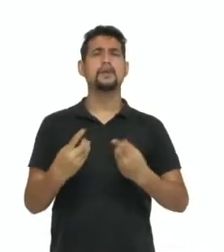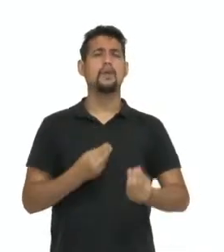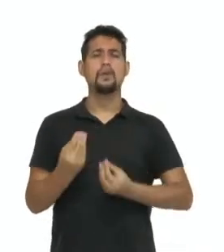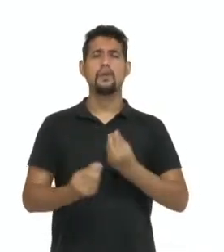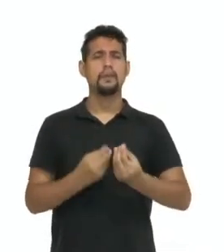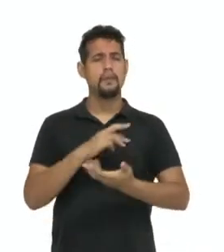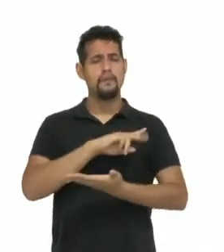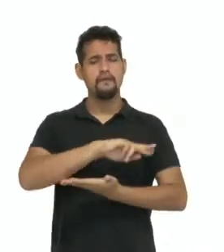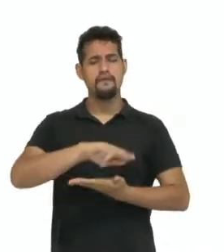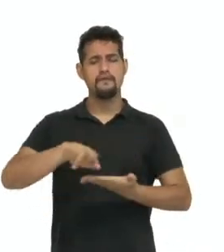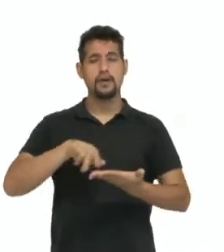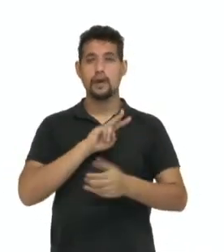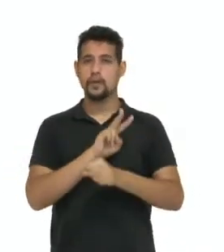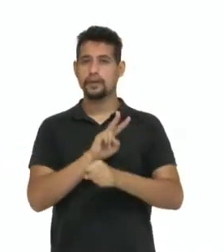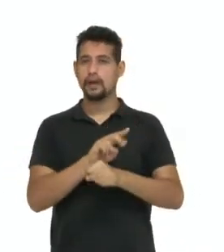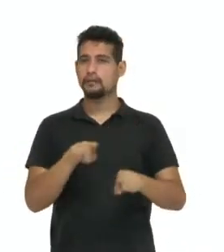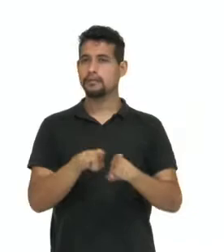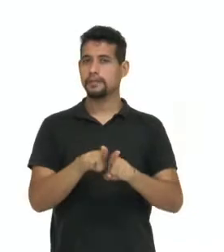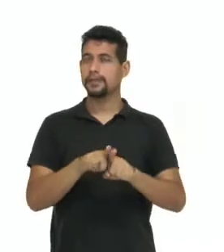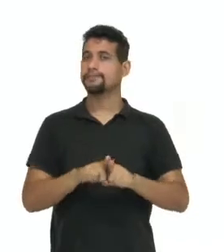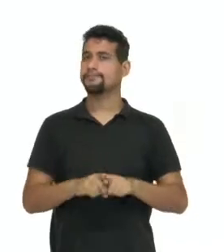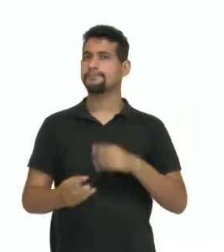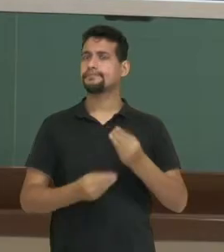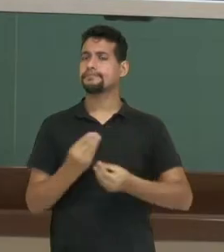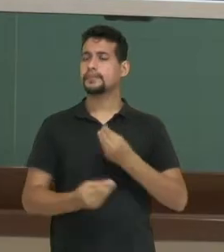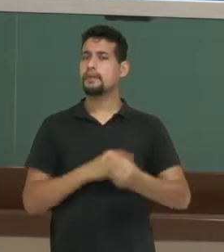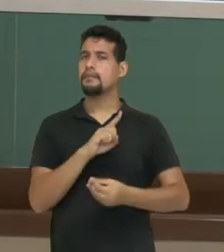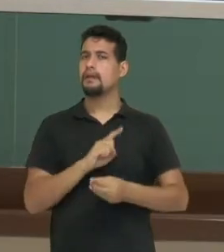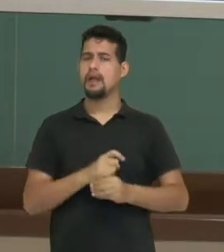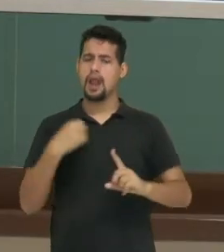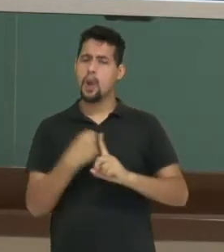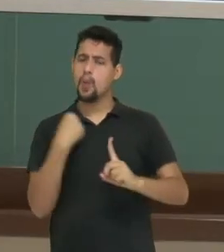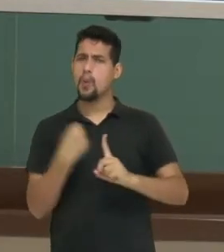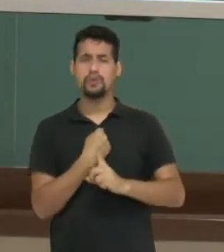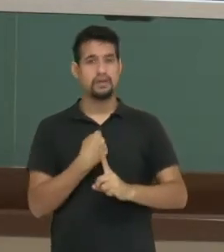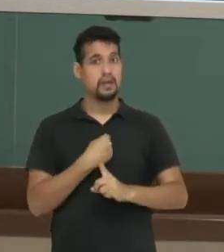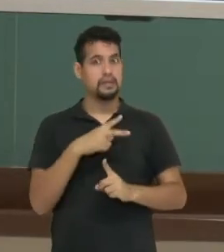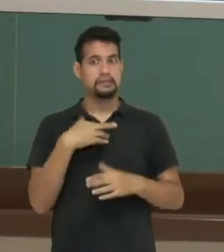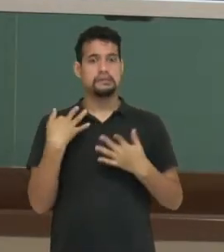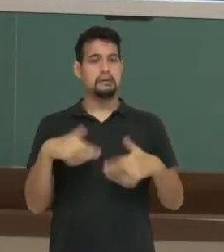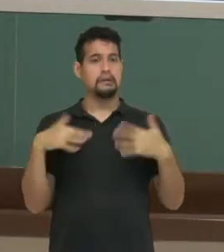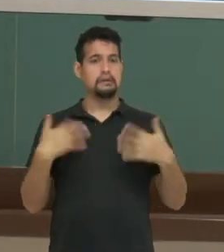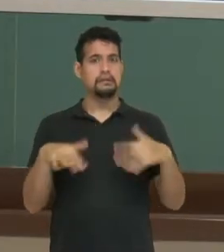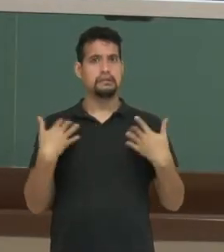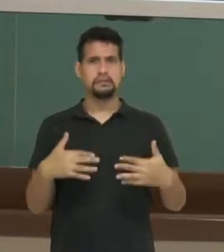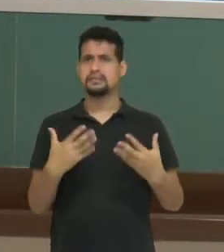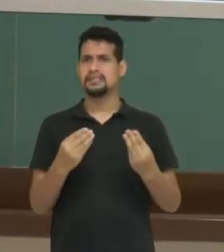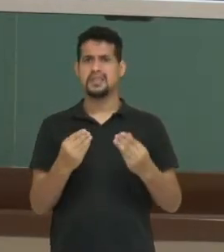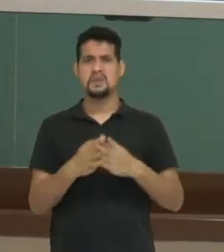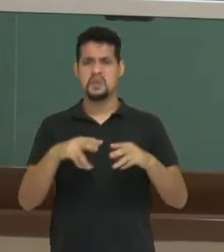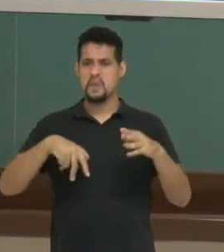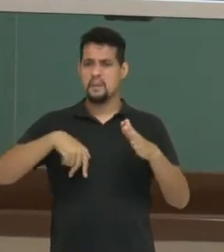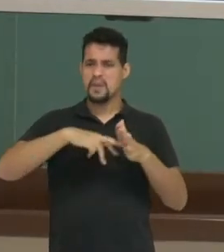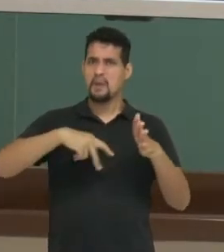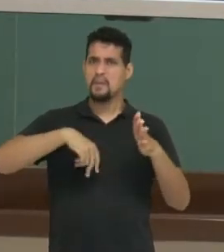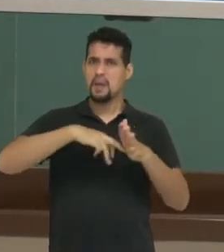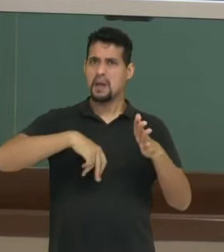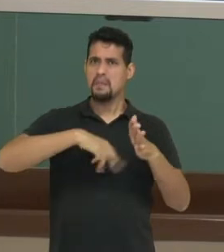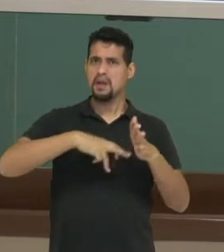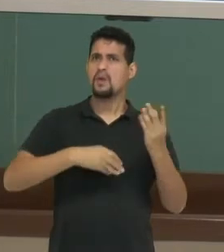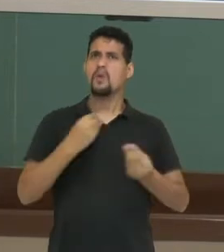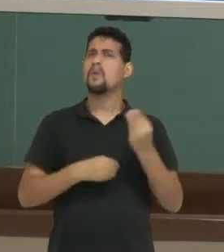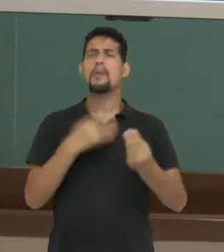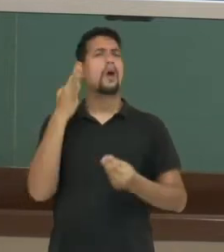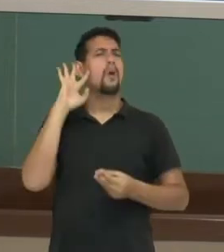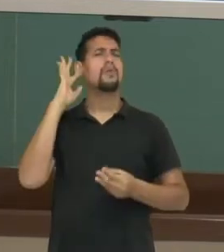tanta proteção, né? Como será que é essa luta? Será que ela é muito violenta? Tem muitos chutes? Como